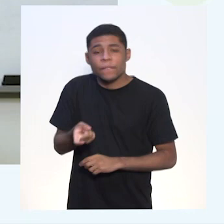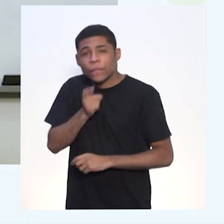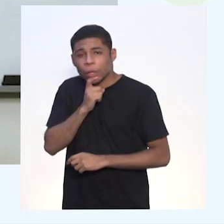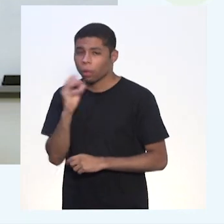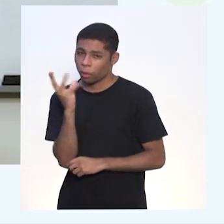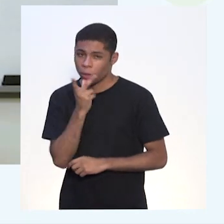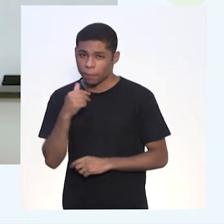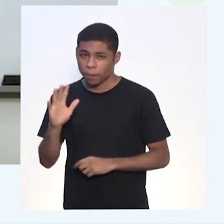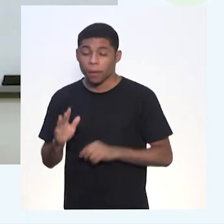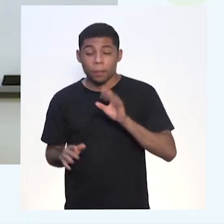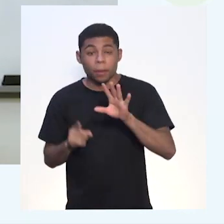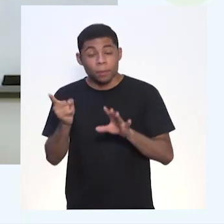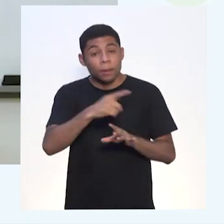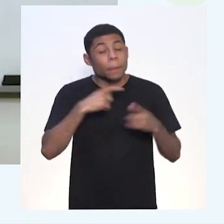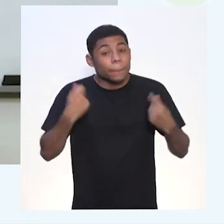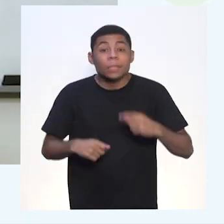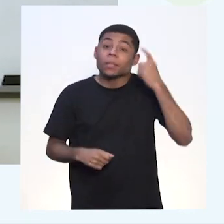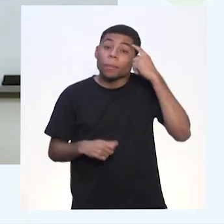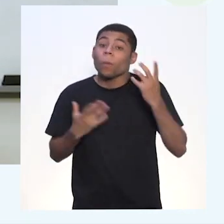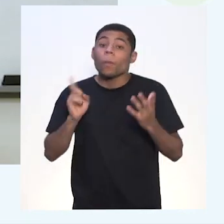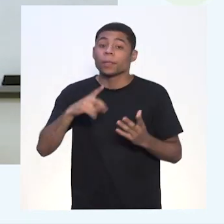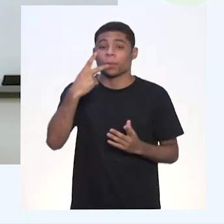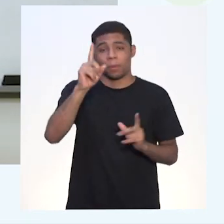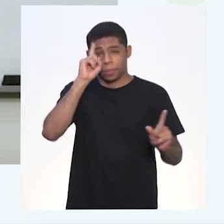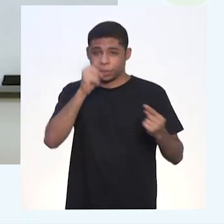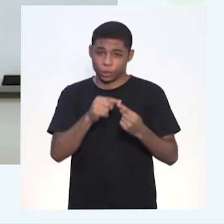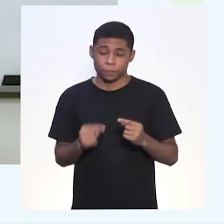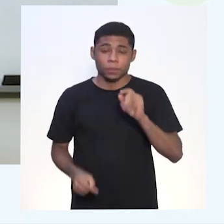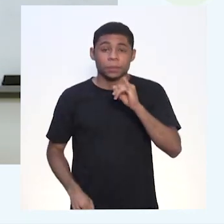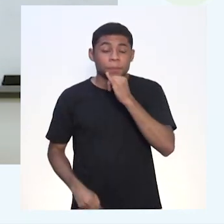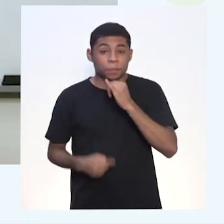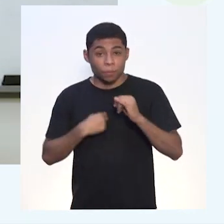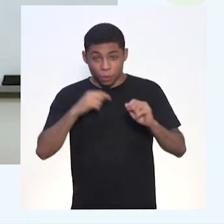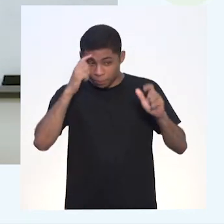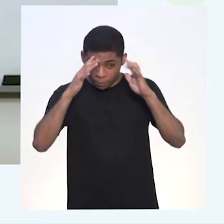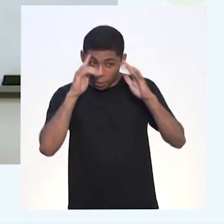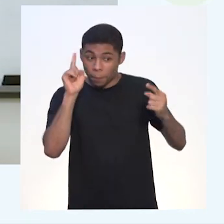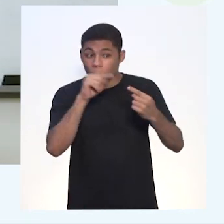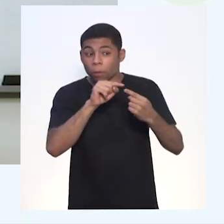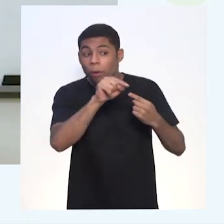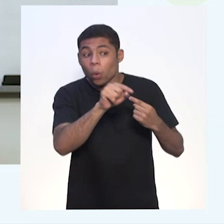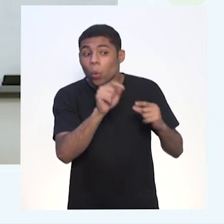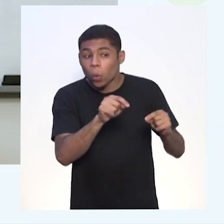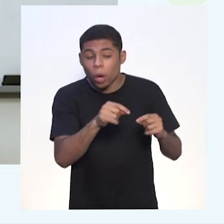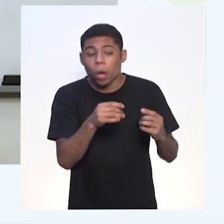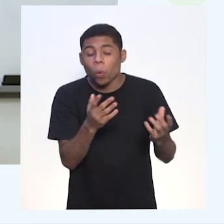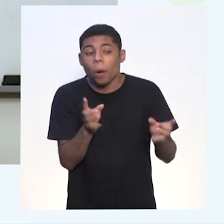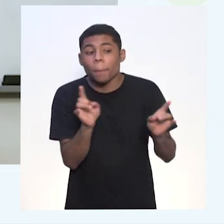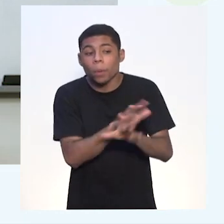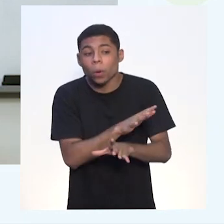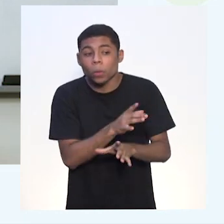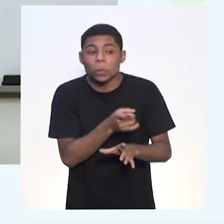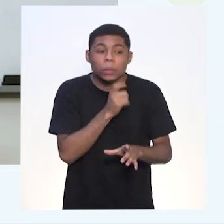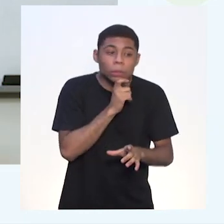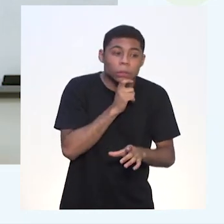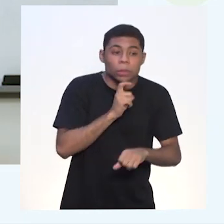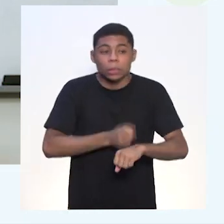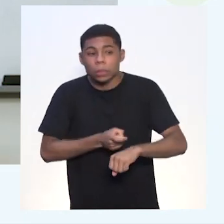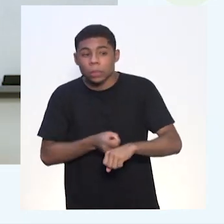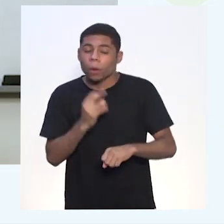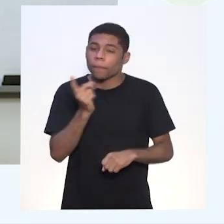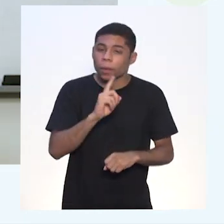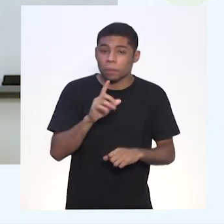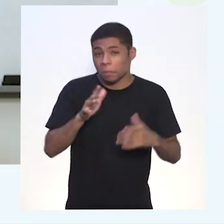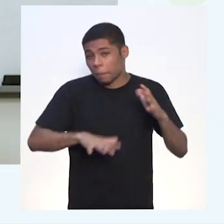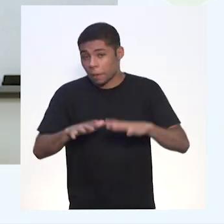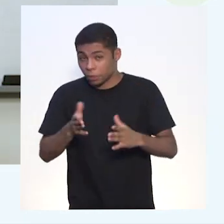ser observado qual é o objetivo, né? Se eu estou pensando no meu produto final ali, então eu tenho que ver se essa minha reação é uma reação